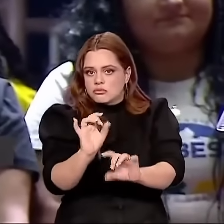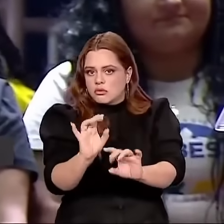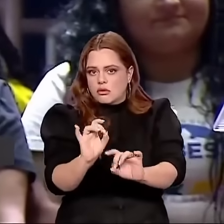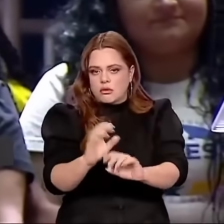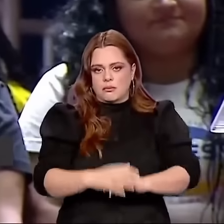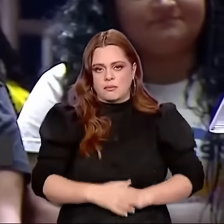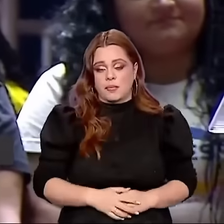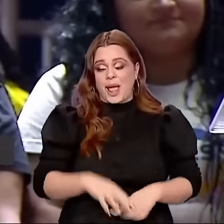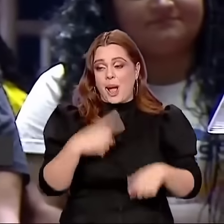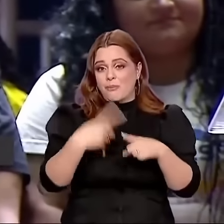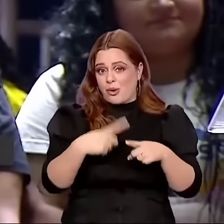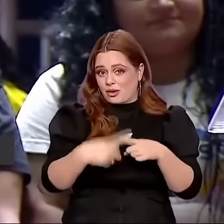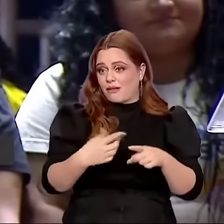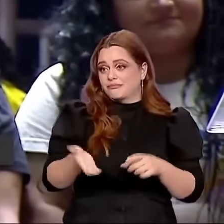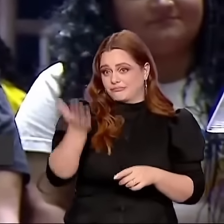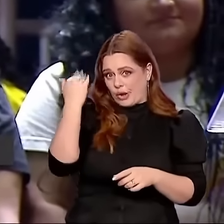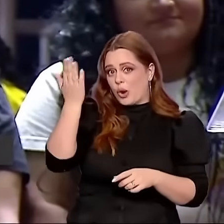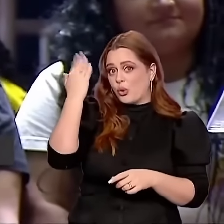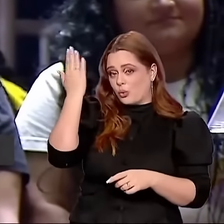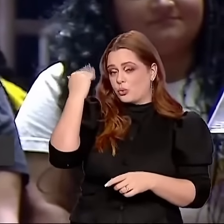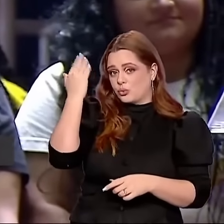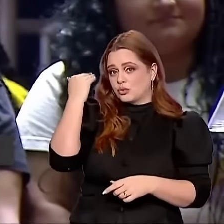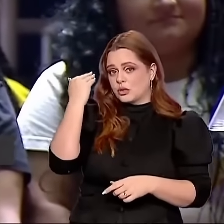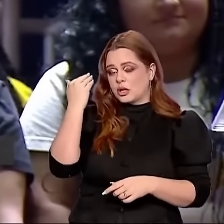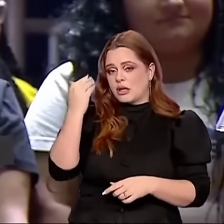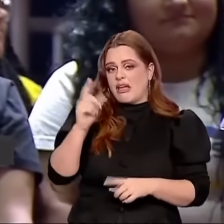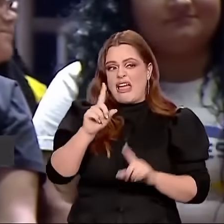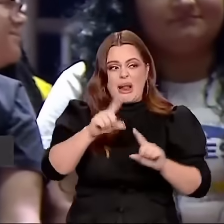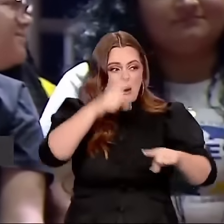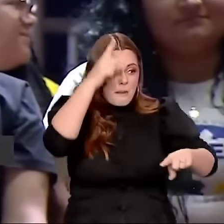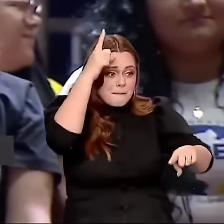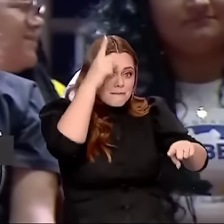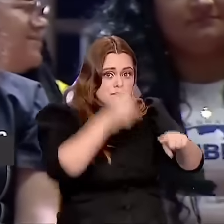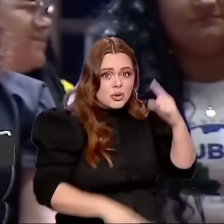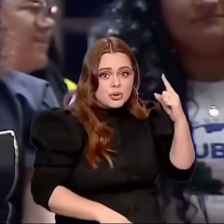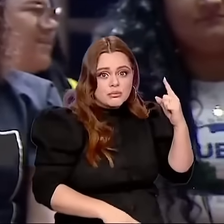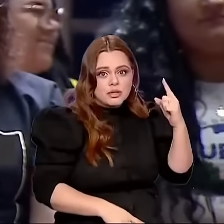porque naquele tempo era proibido,